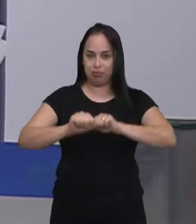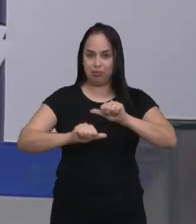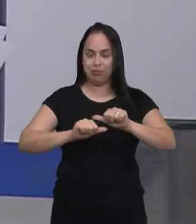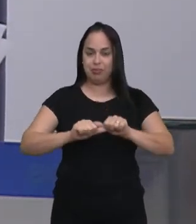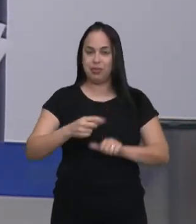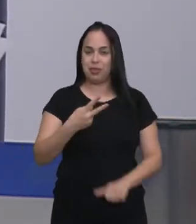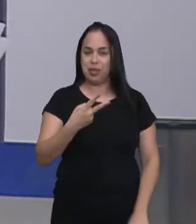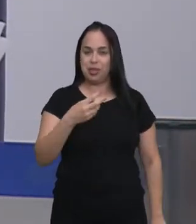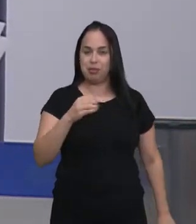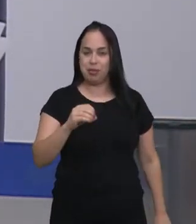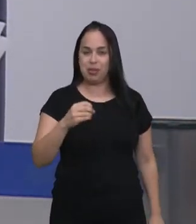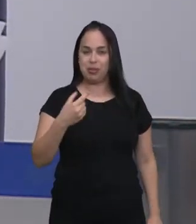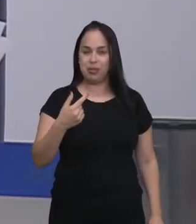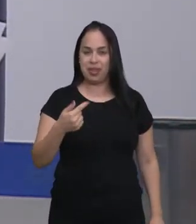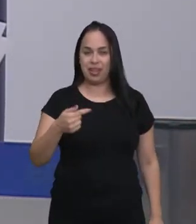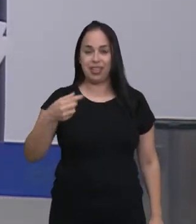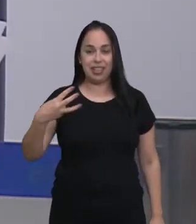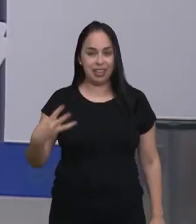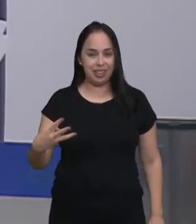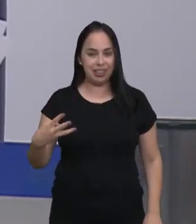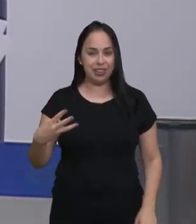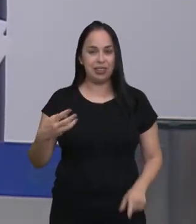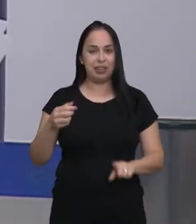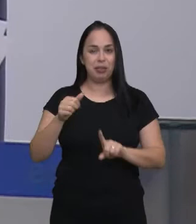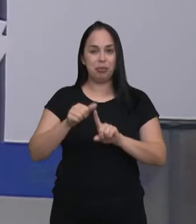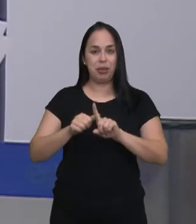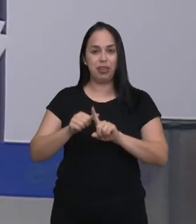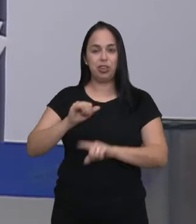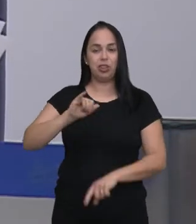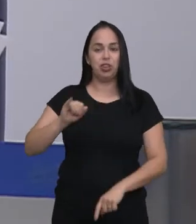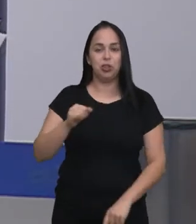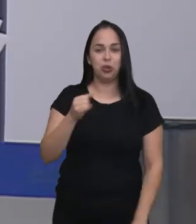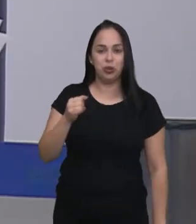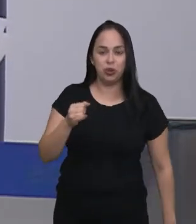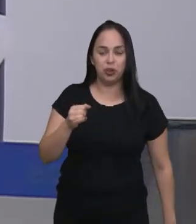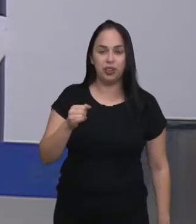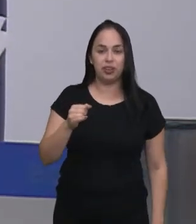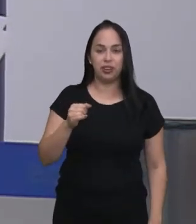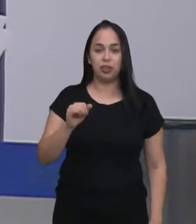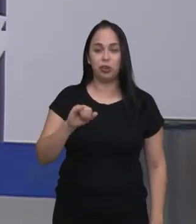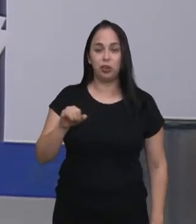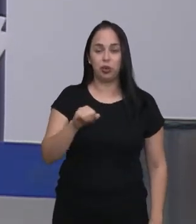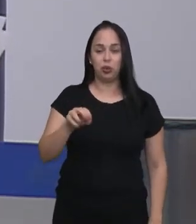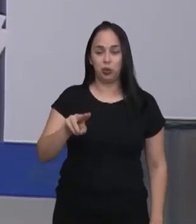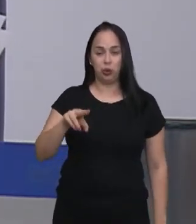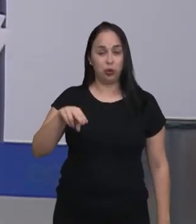2.973, de 26 de junho de 1985, número